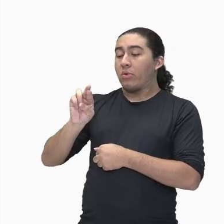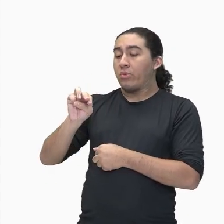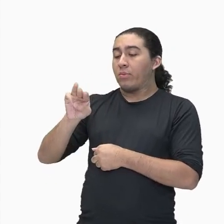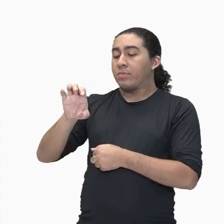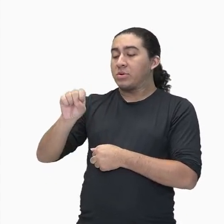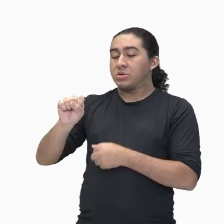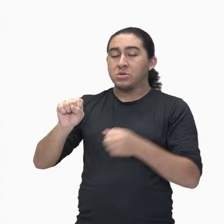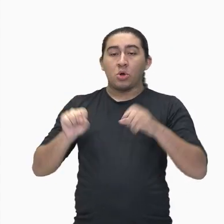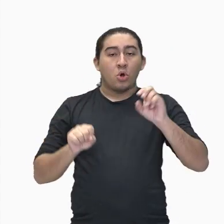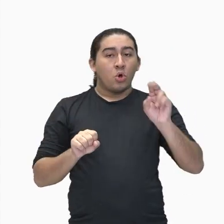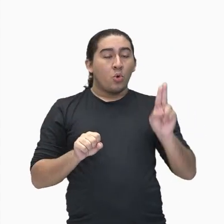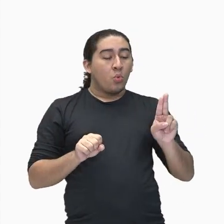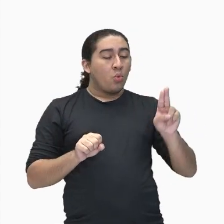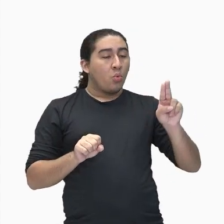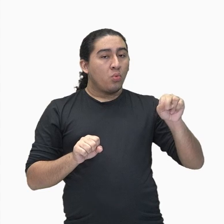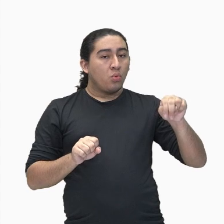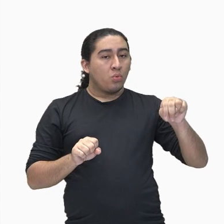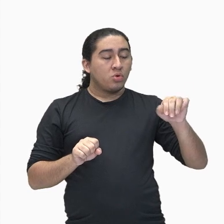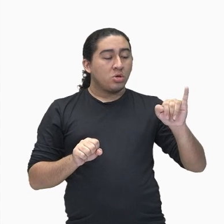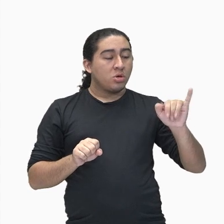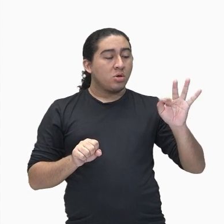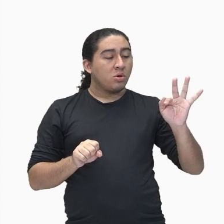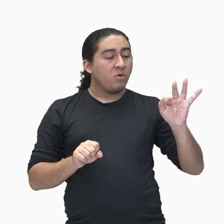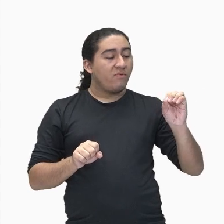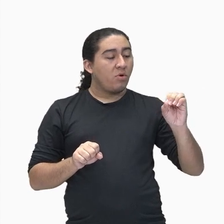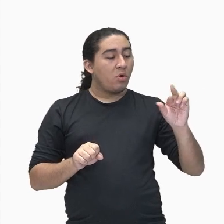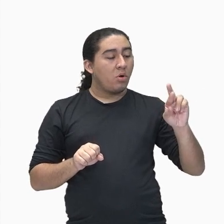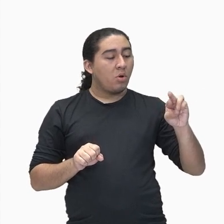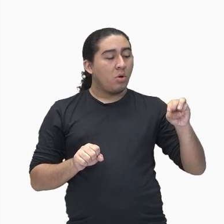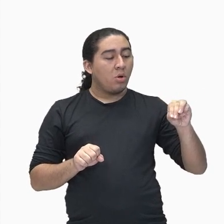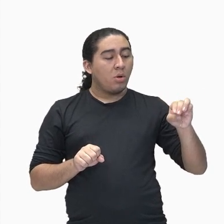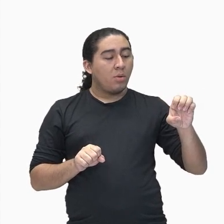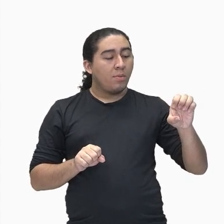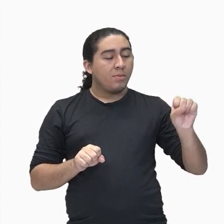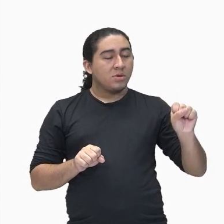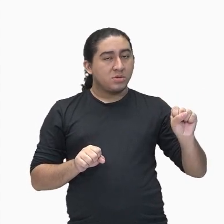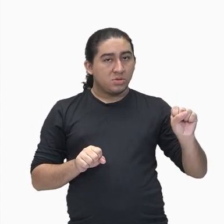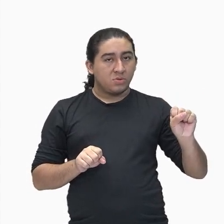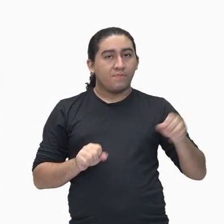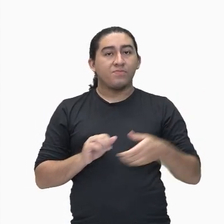já está no nome. Quando se fala em bi